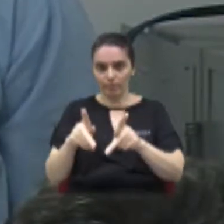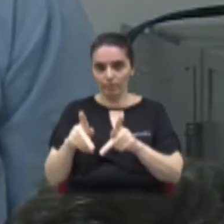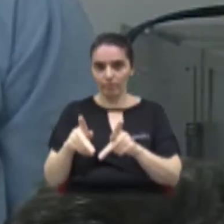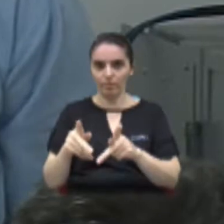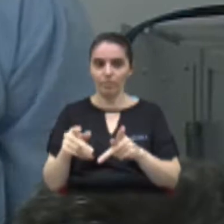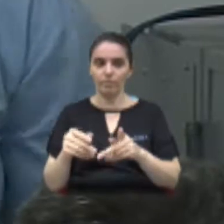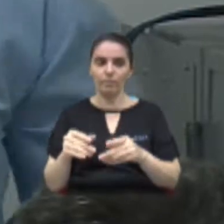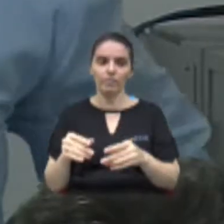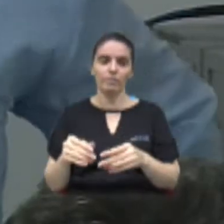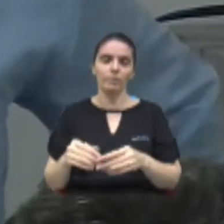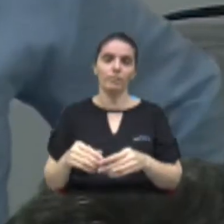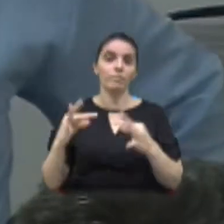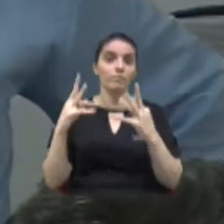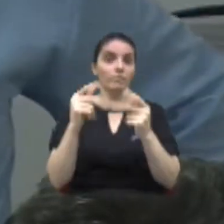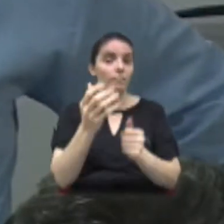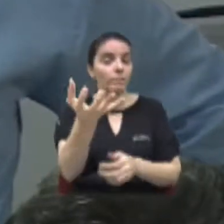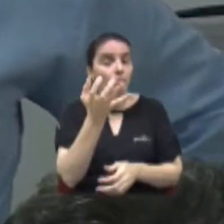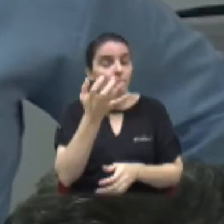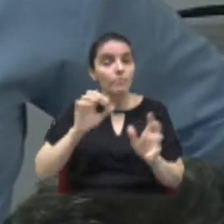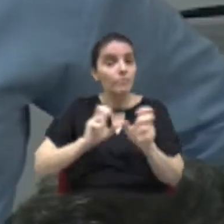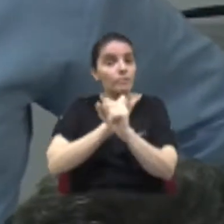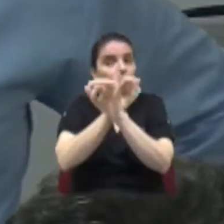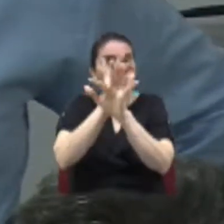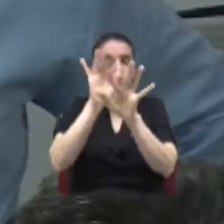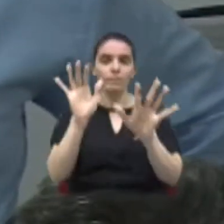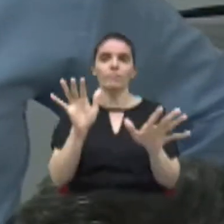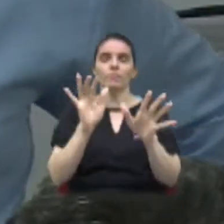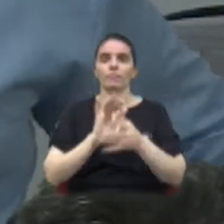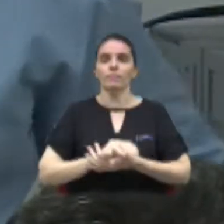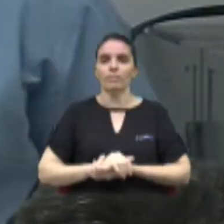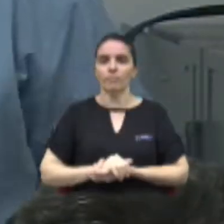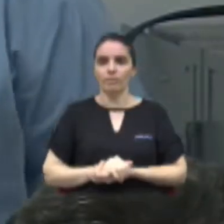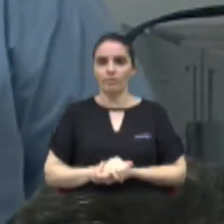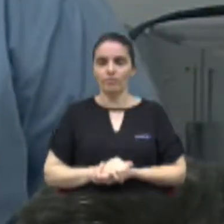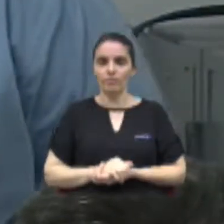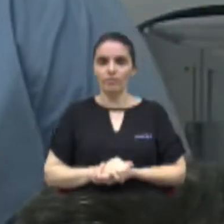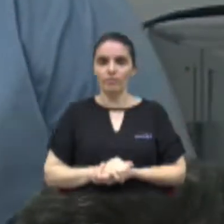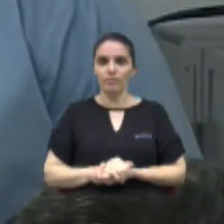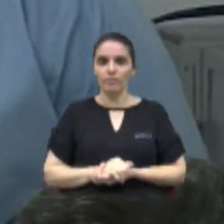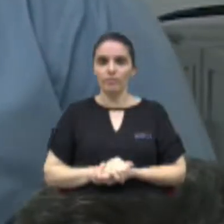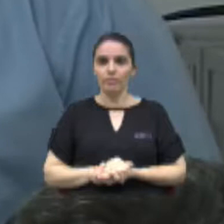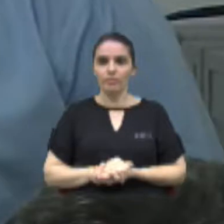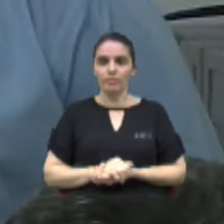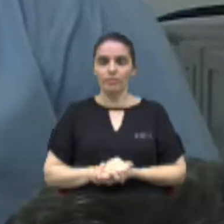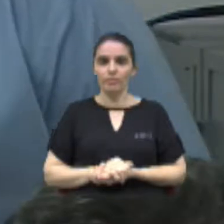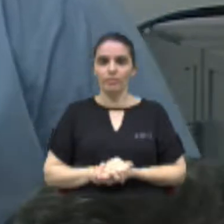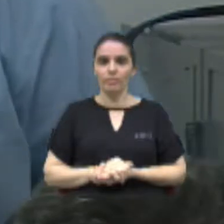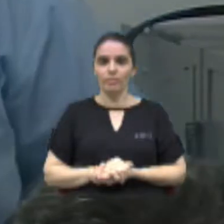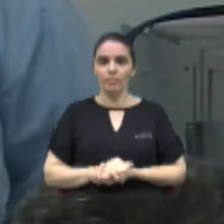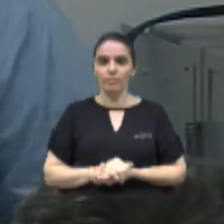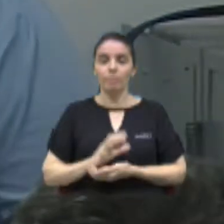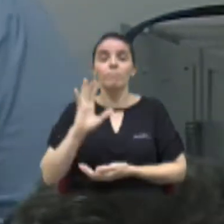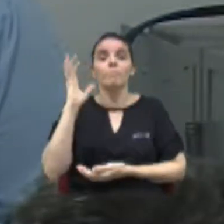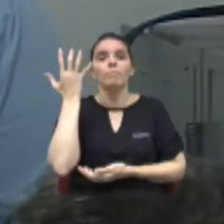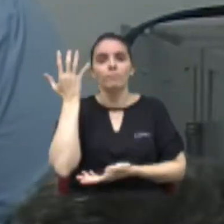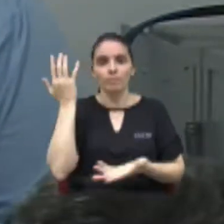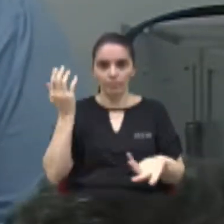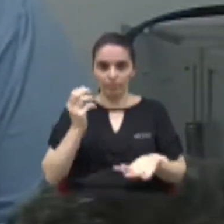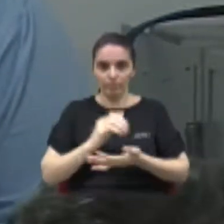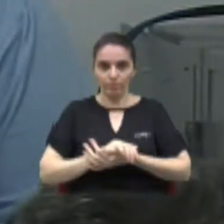segundo, acho que esse é o terceiro que a gente está fazendo. Teve o do Marco Xavier junto ao Dr. Rafael e mais um. Eu acho que